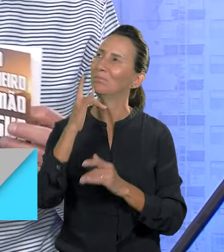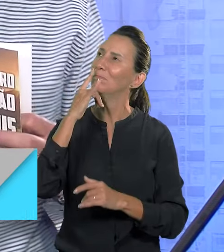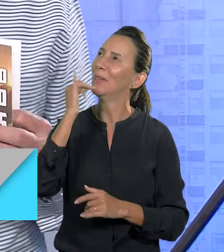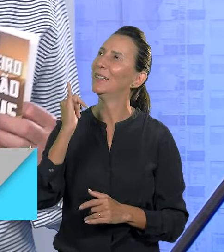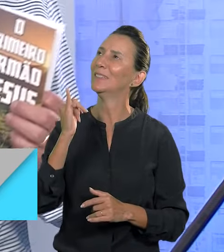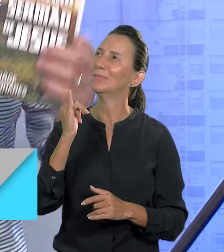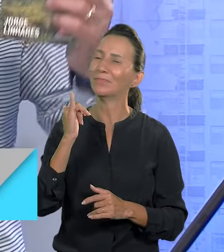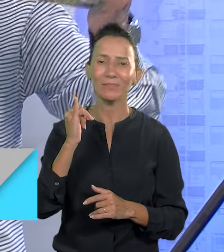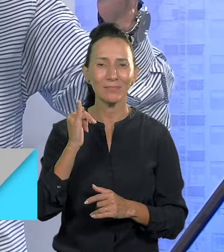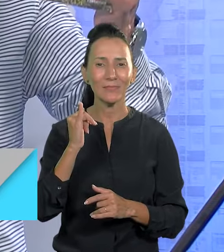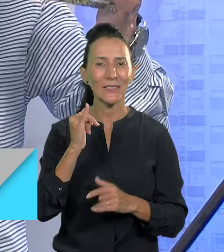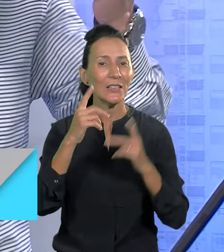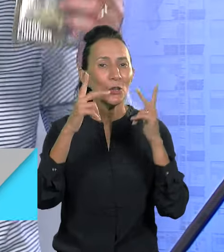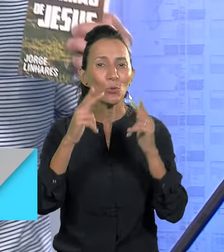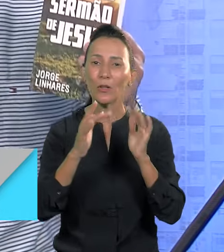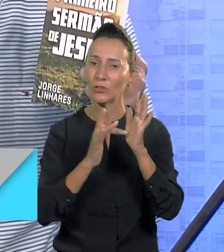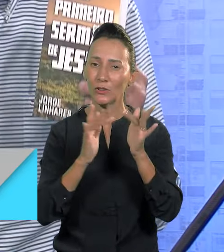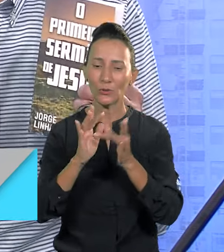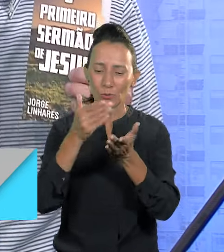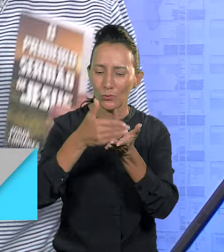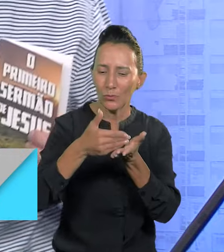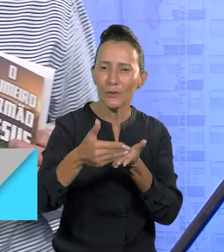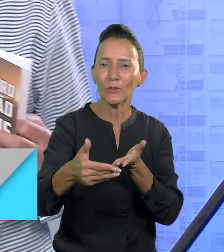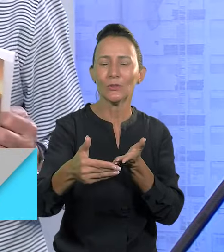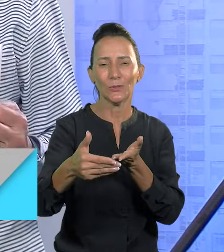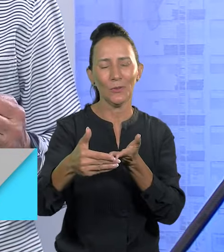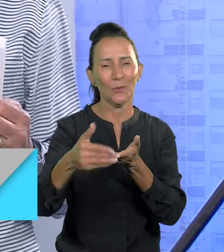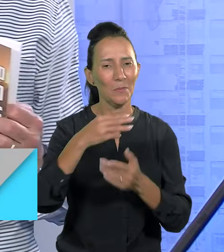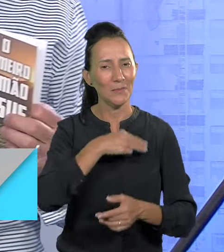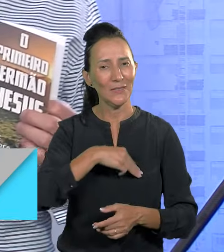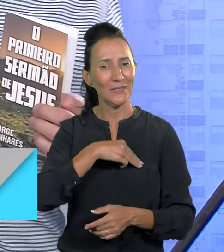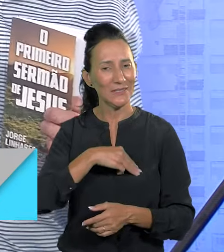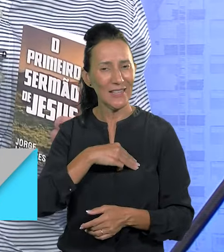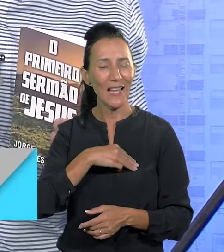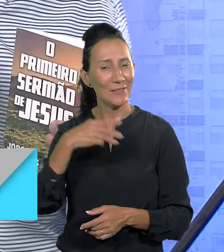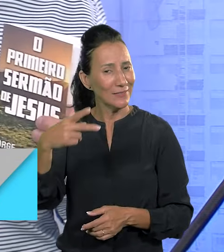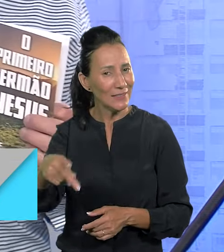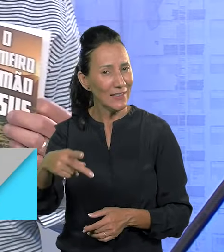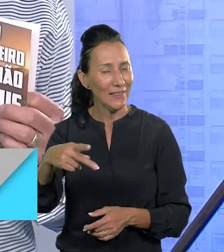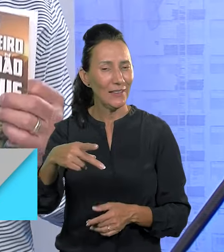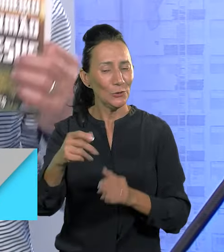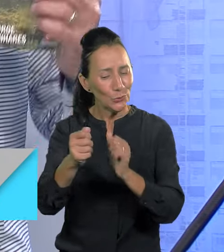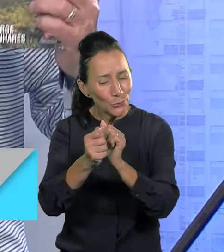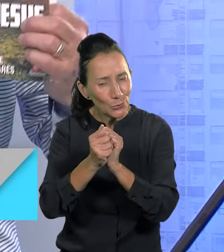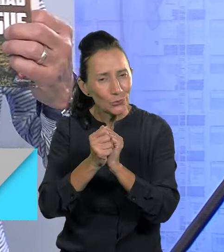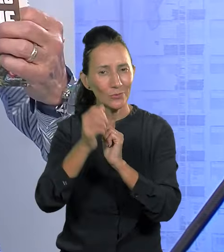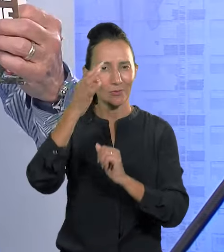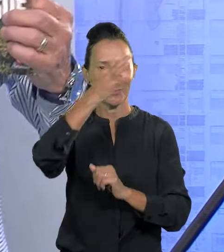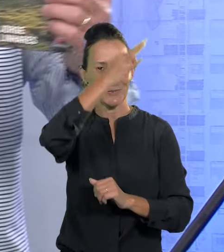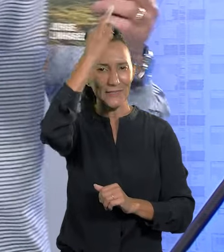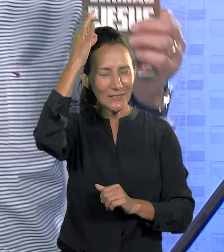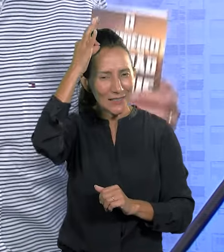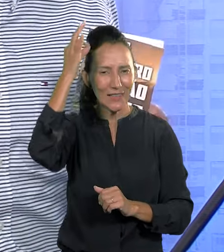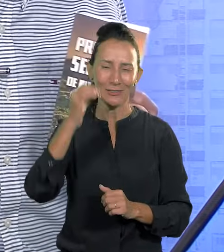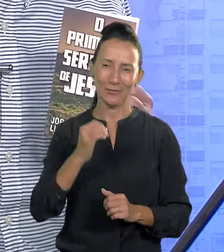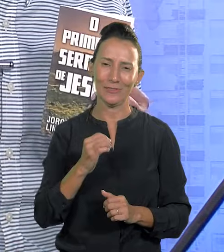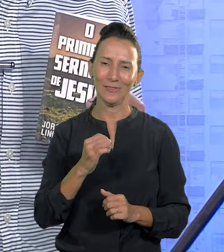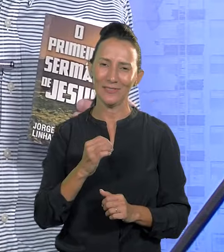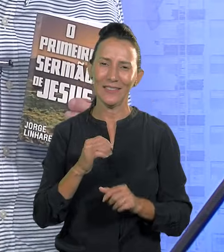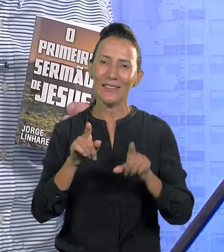Pai, do mesmo jeito que o Senhor começou o Seu ministério, com o Espírito Santo, dominando, tomando